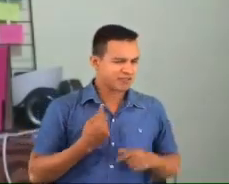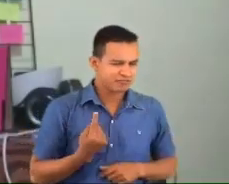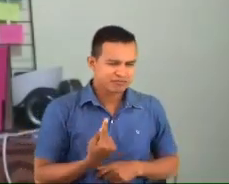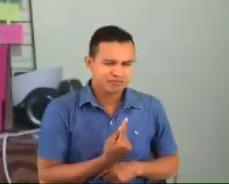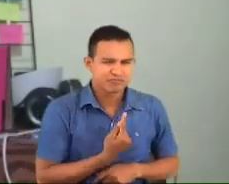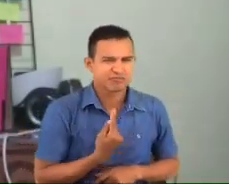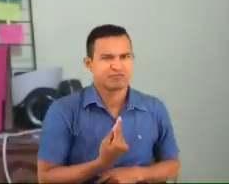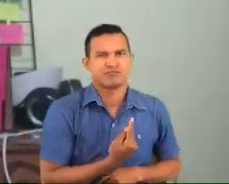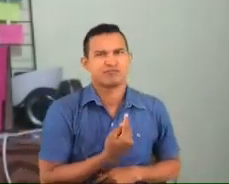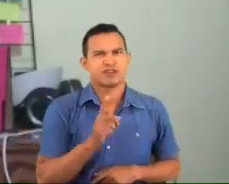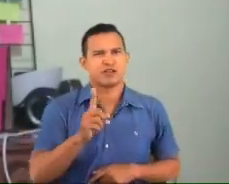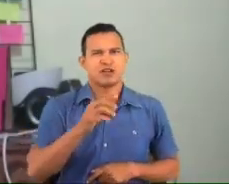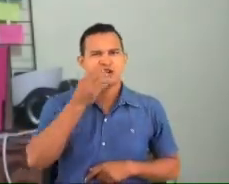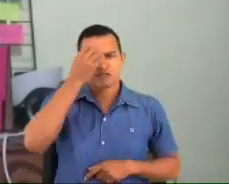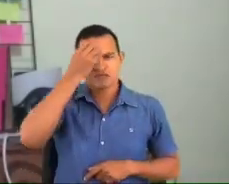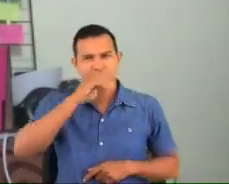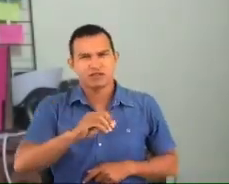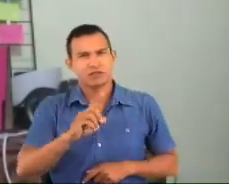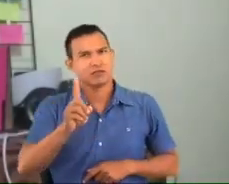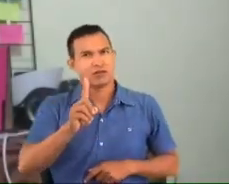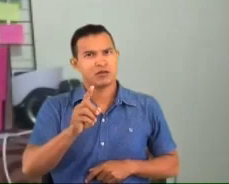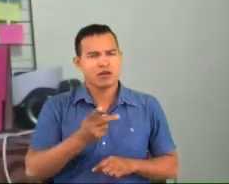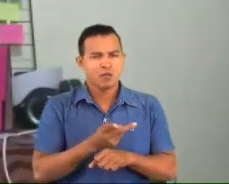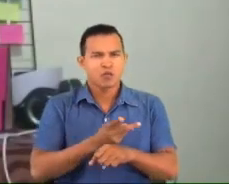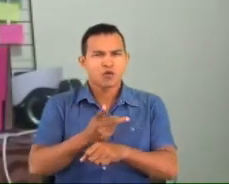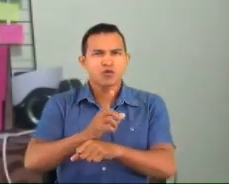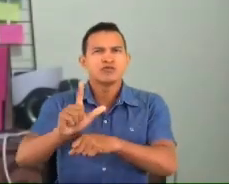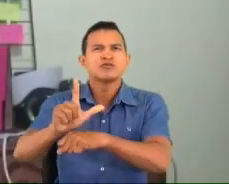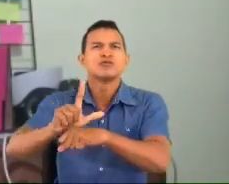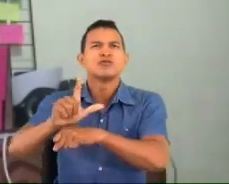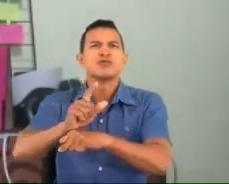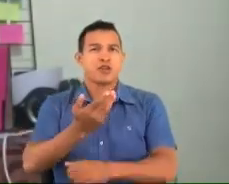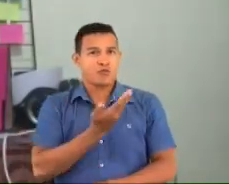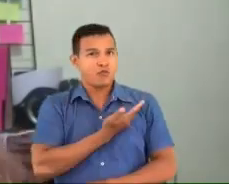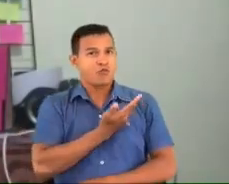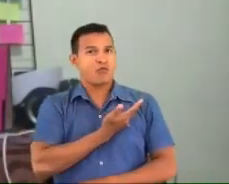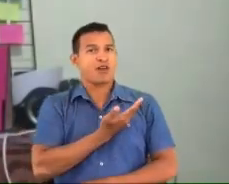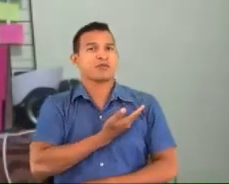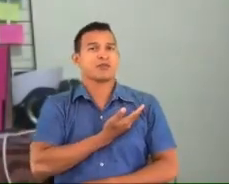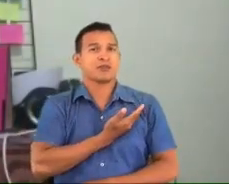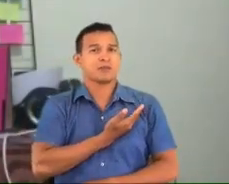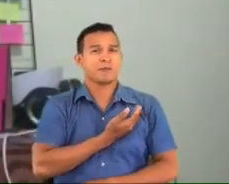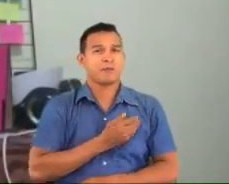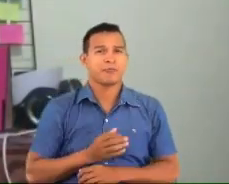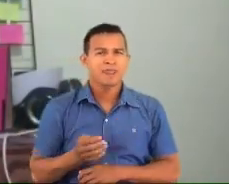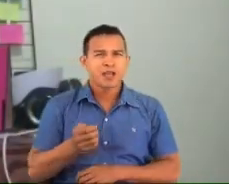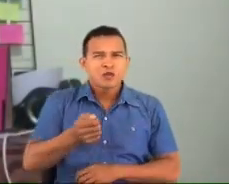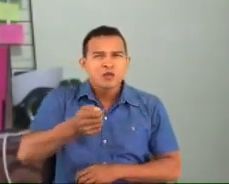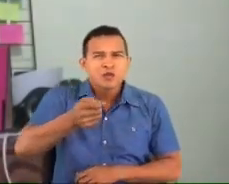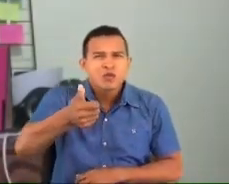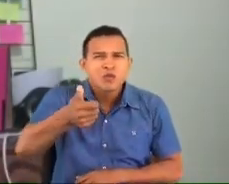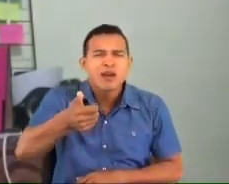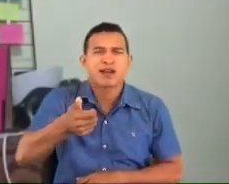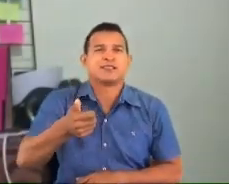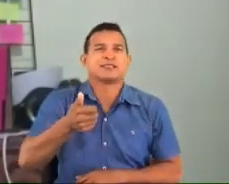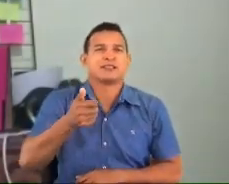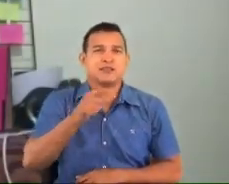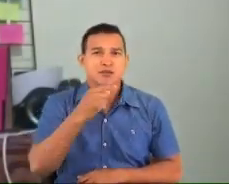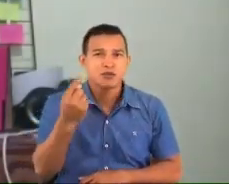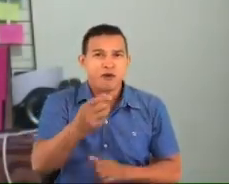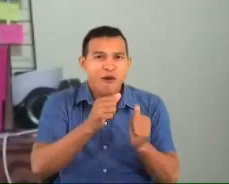triste, desanimado, procure o seu líder, procure um amigo. Daqui a poucos dias nós estaremos